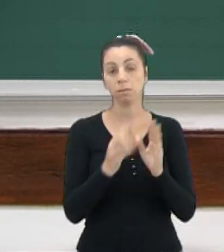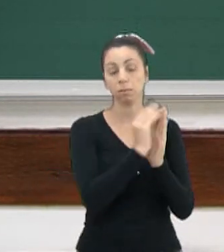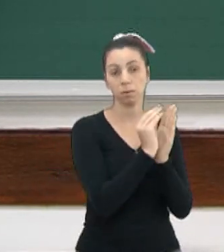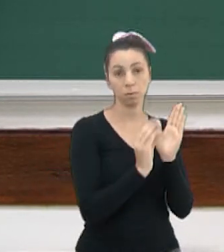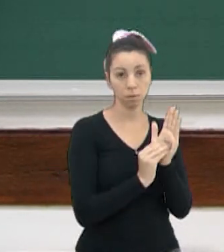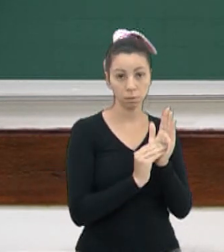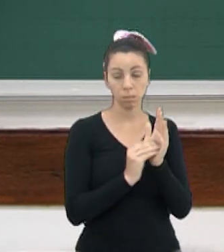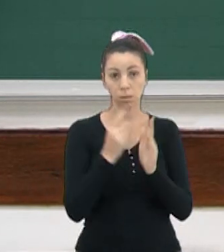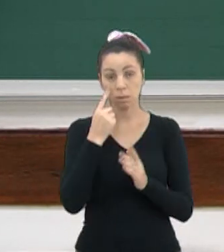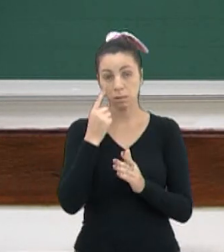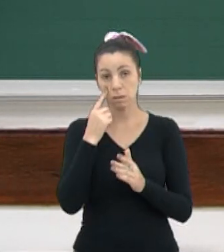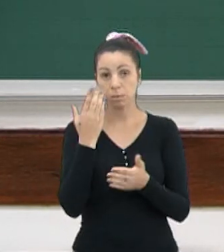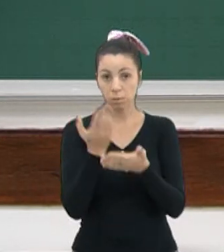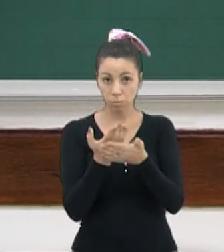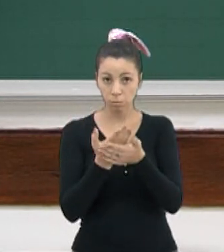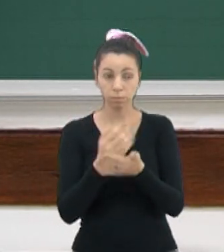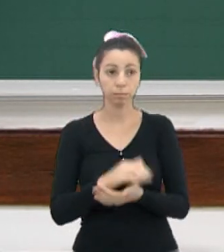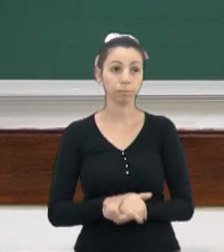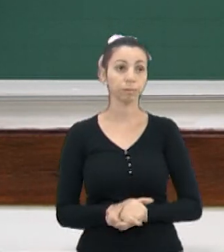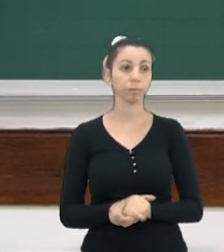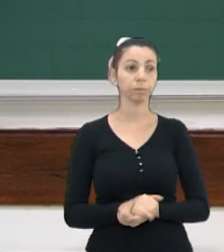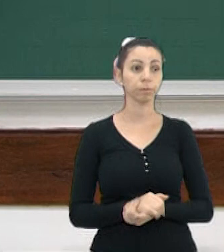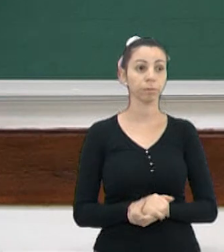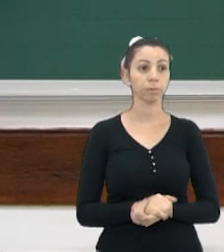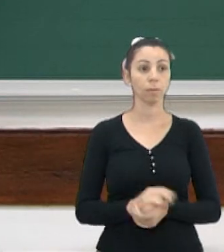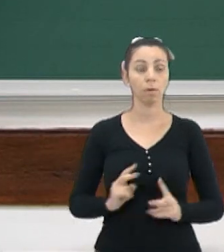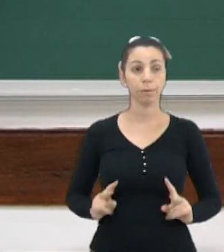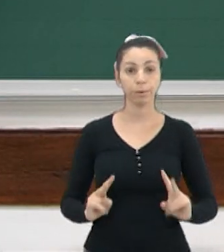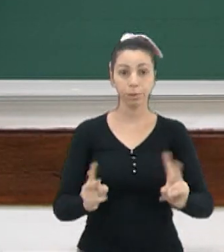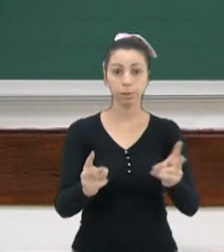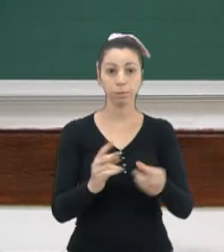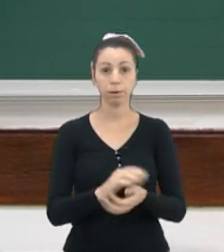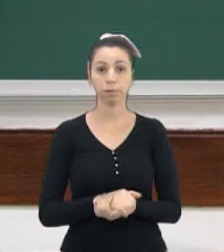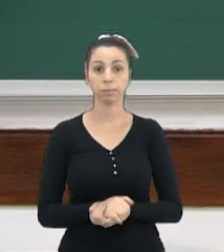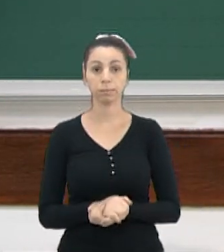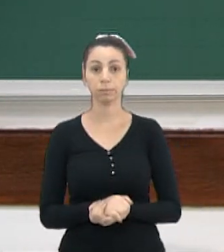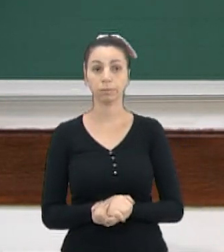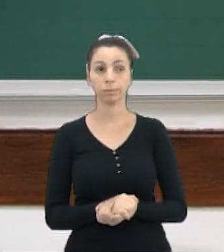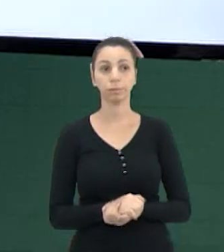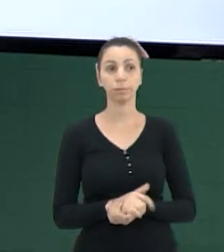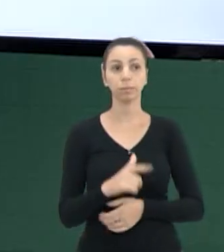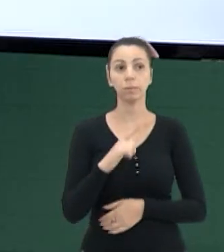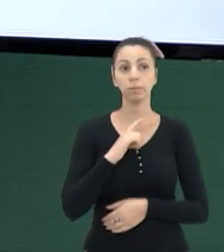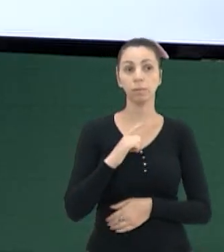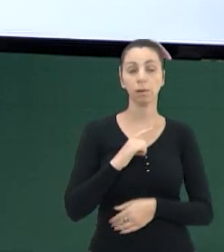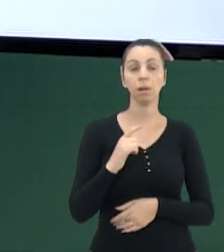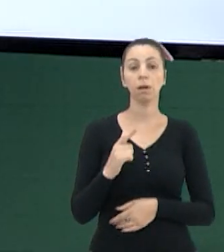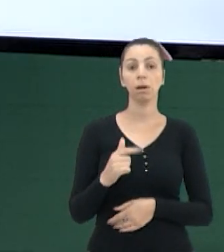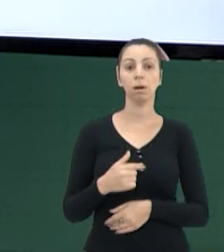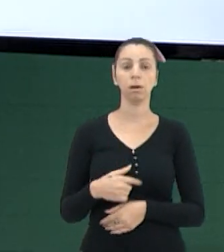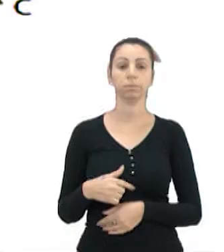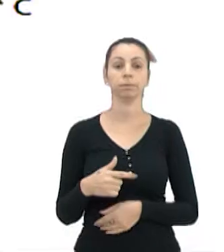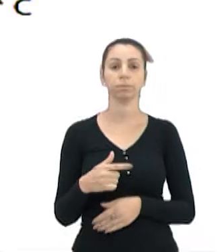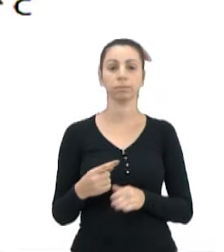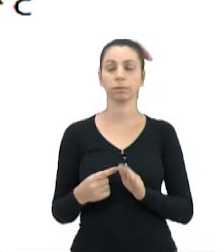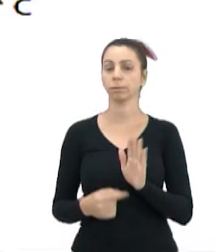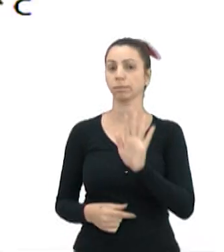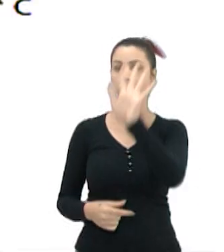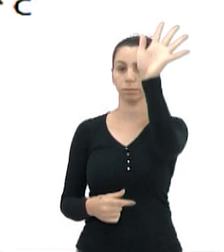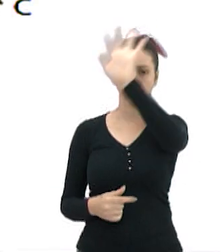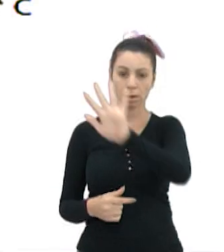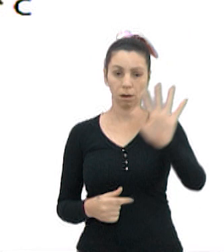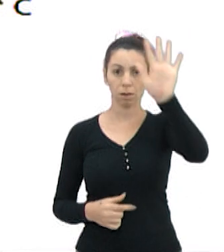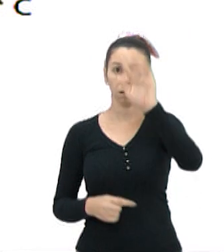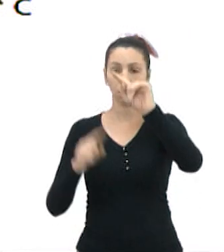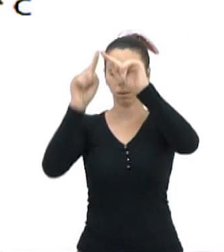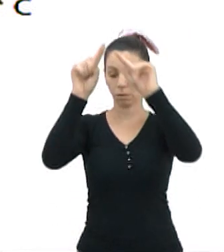trabalhando. Vamos continuar? Olha outro lá. Na figura, a representação do